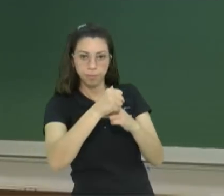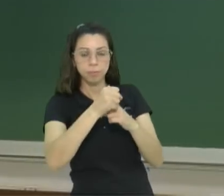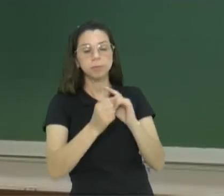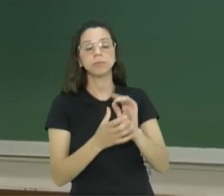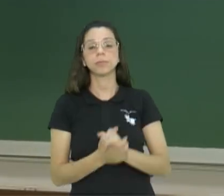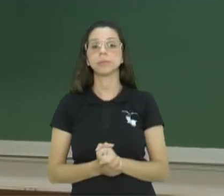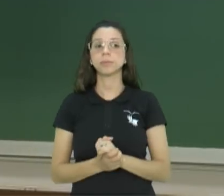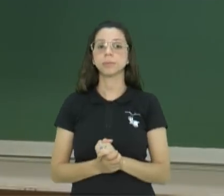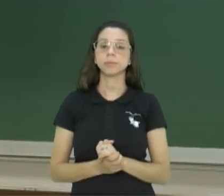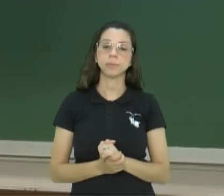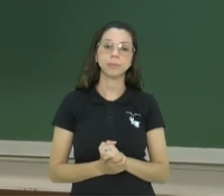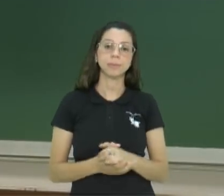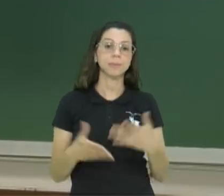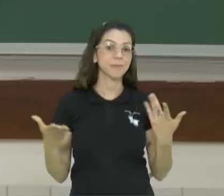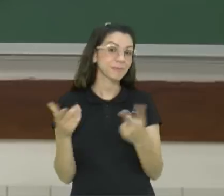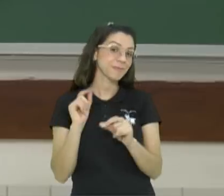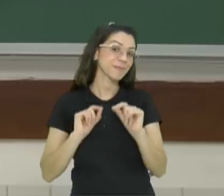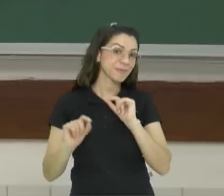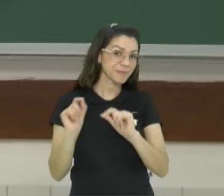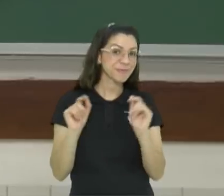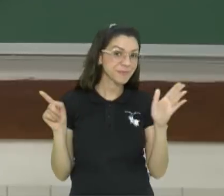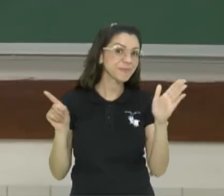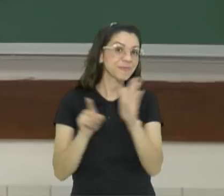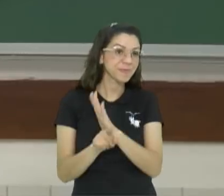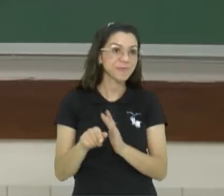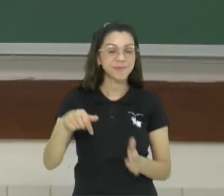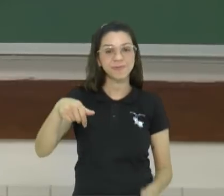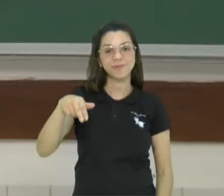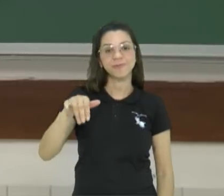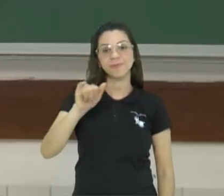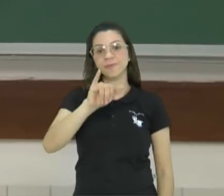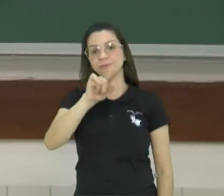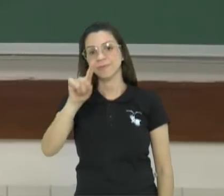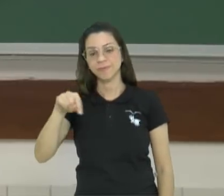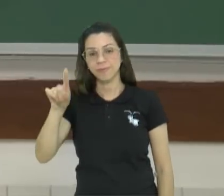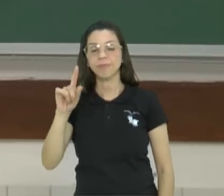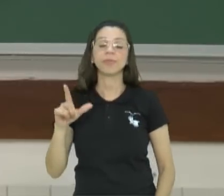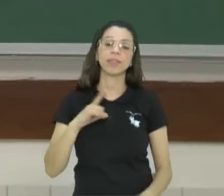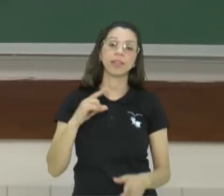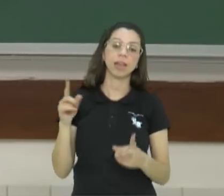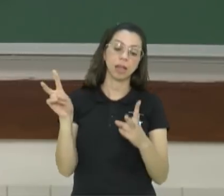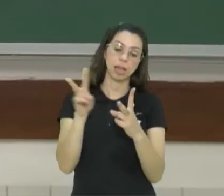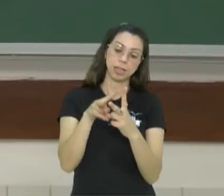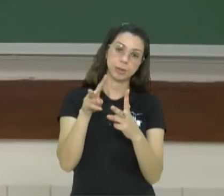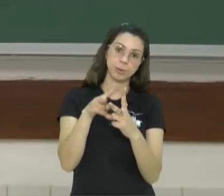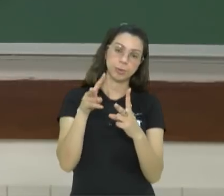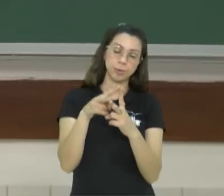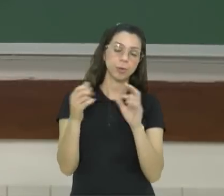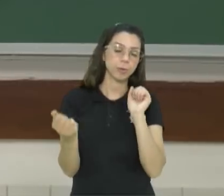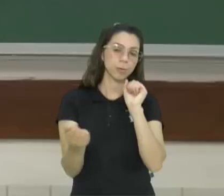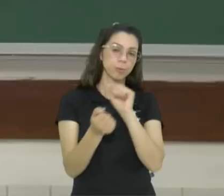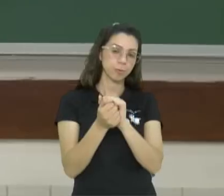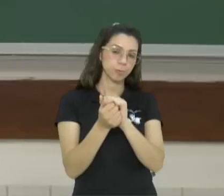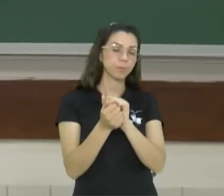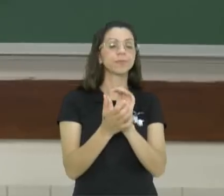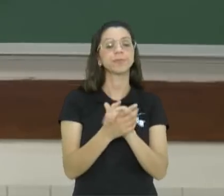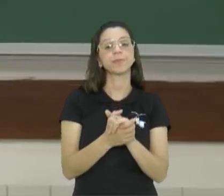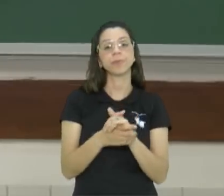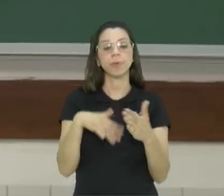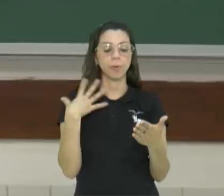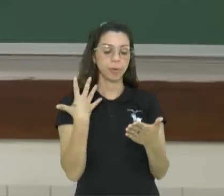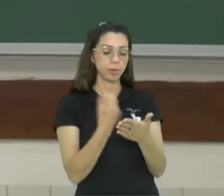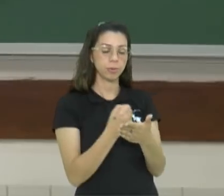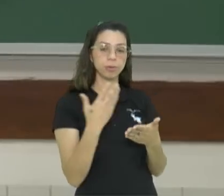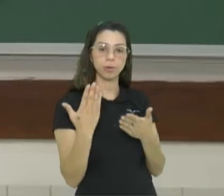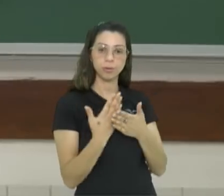certo? Bom, agora é nosso quiz, vocês vão fazer as duas atividades próximas junto comigo. Anote aí no